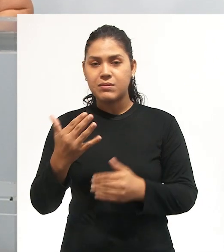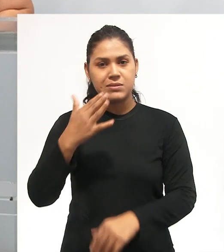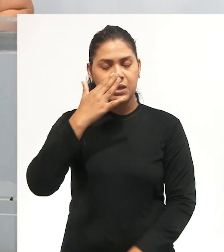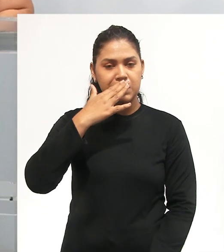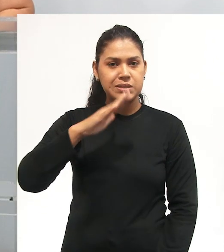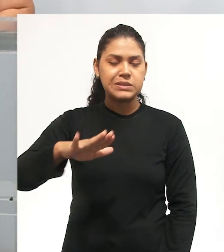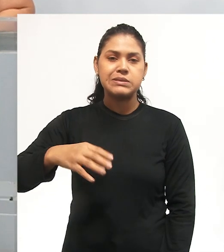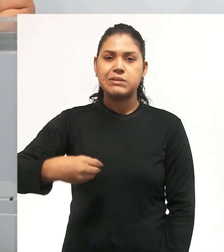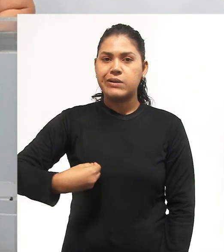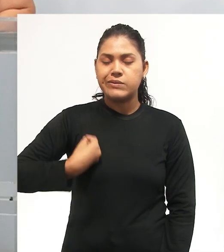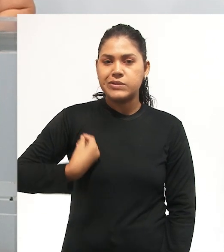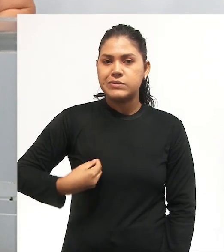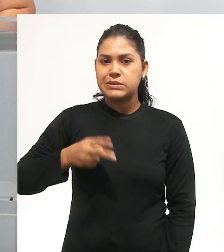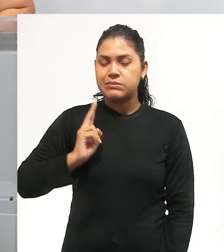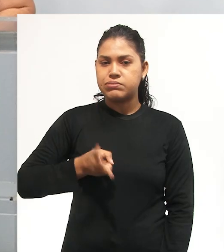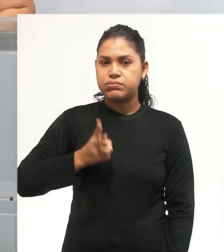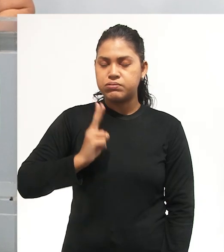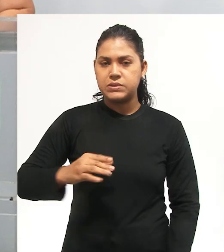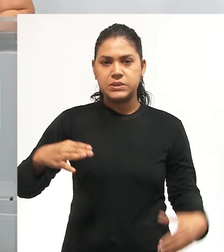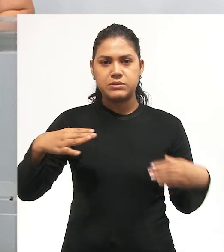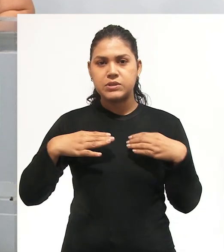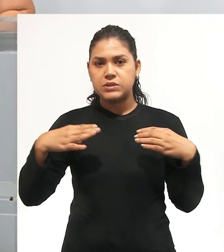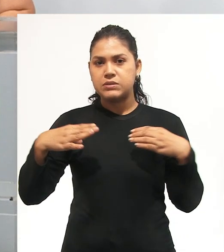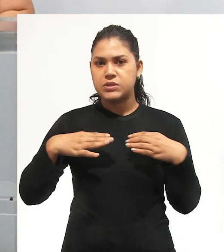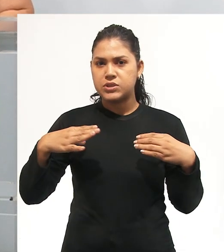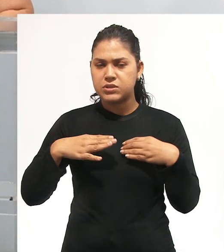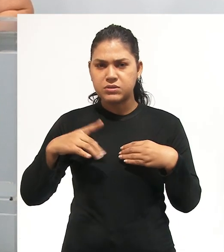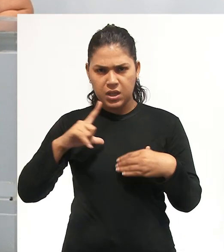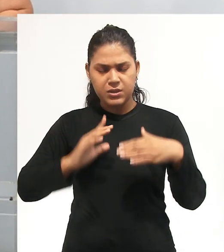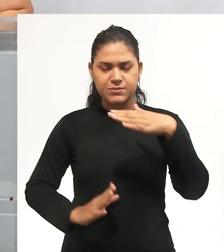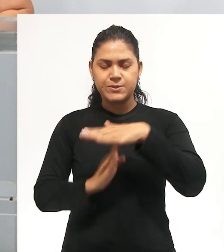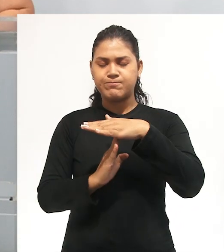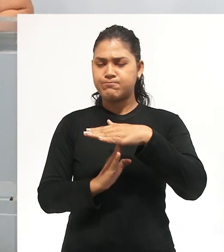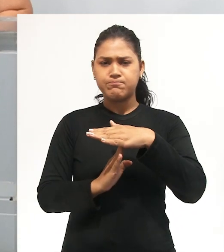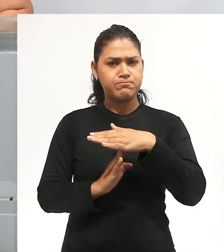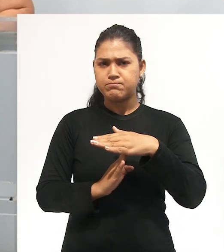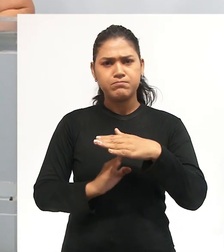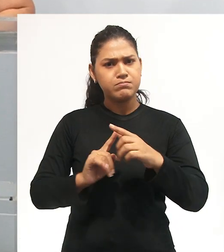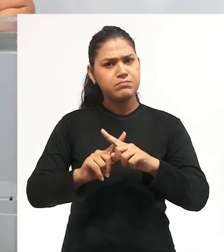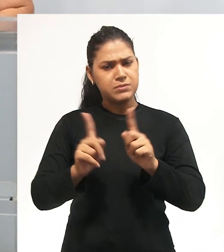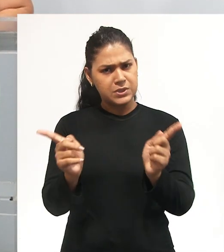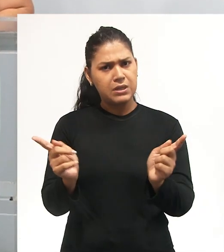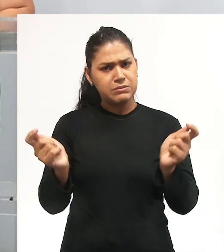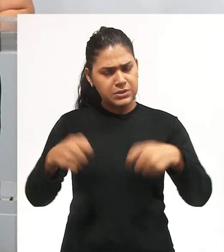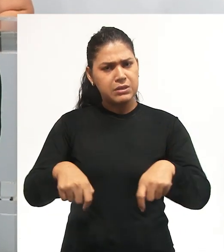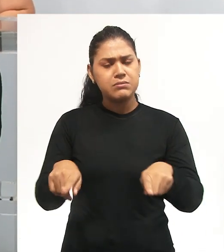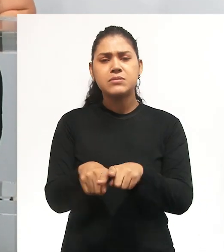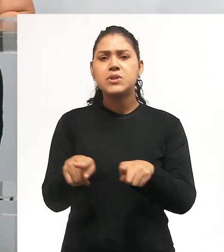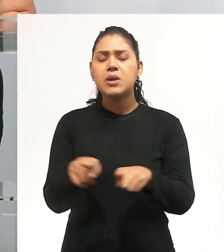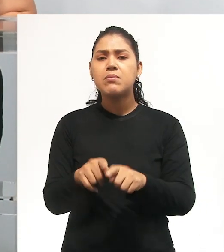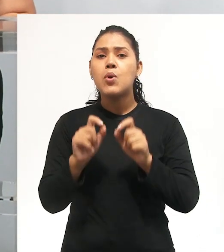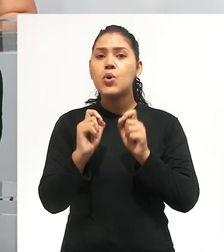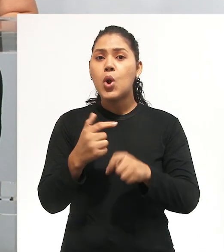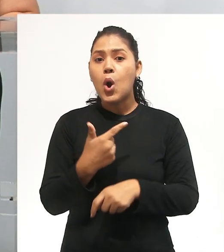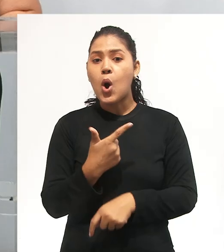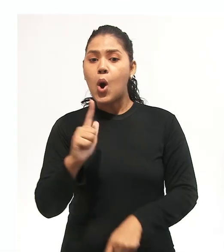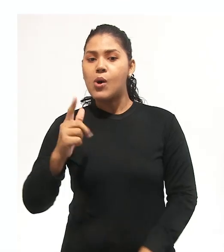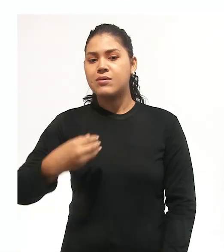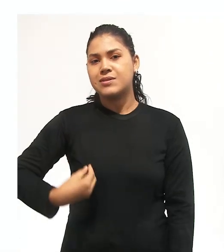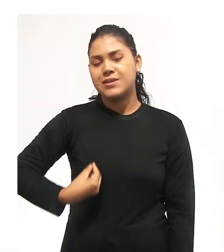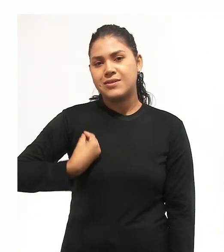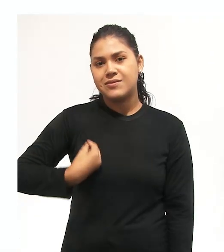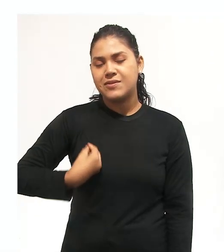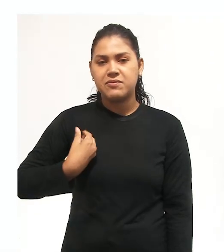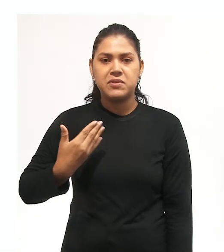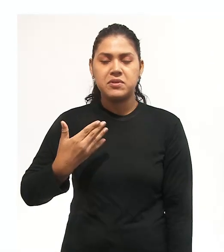realidade urbana, nós precisamos também entender que não é uma limitação, que existe uma outra realidade,